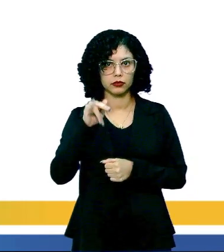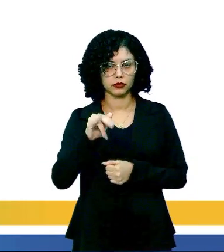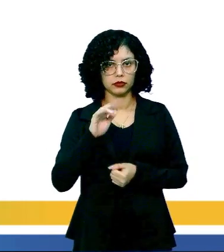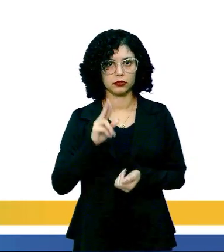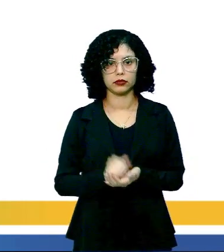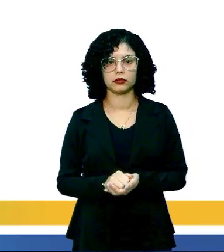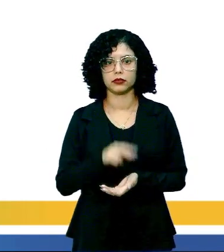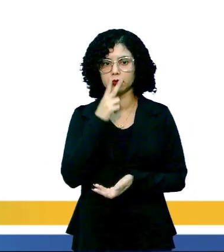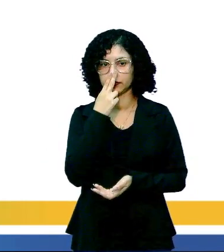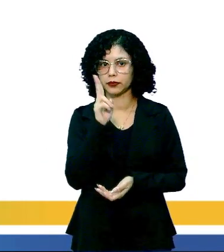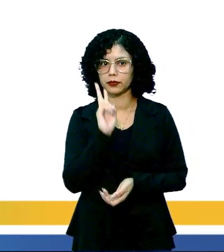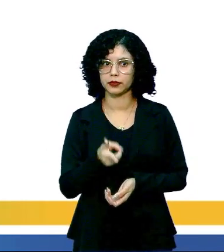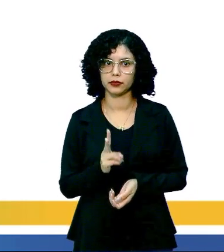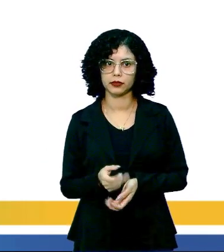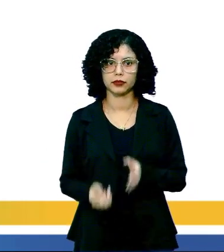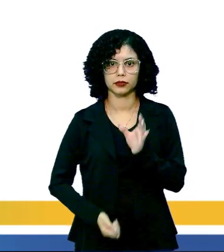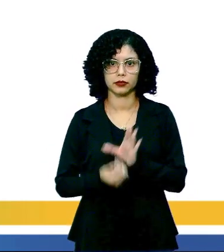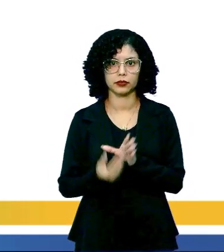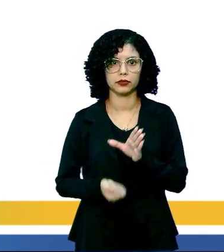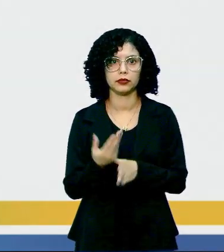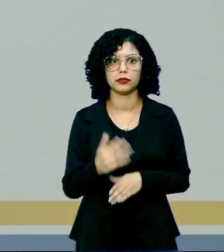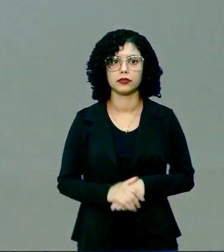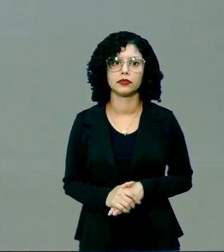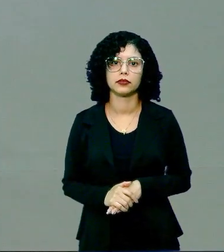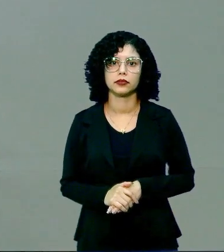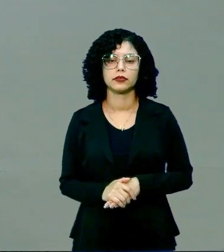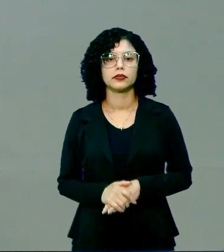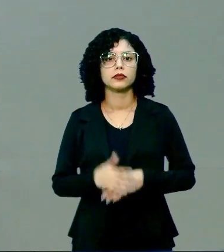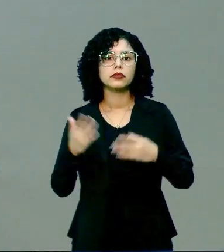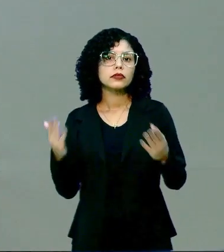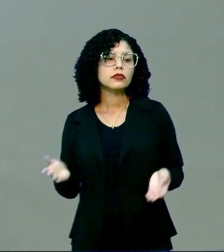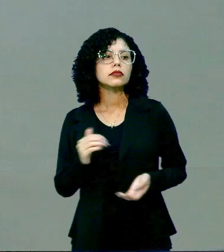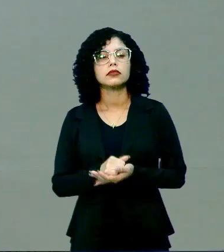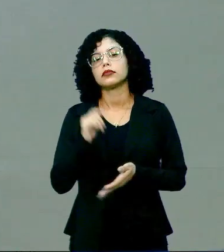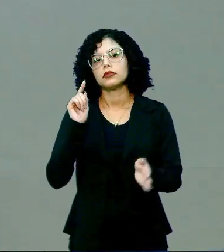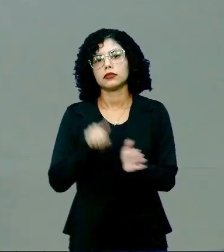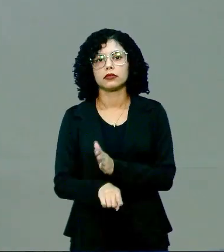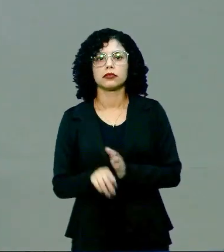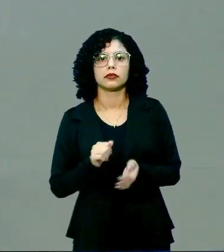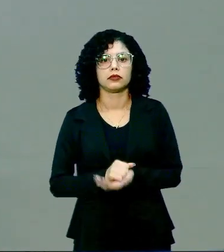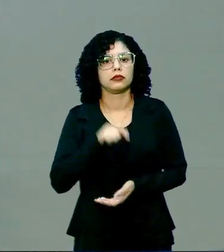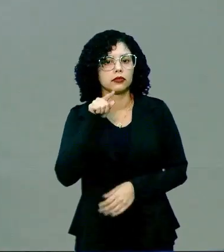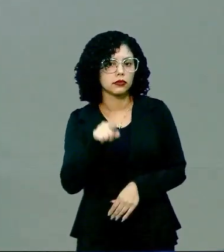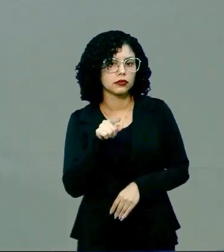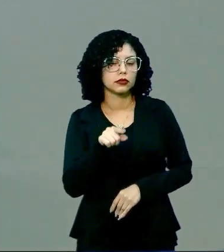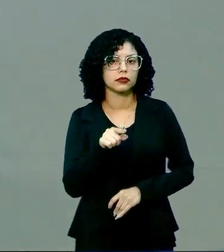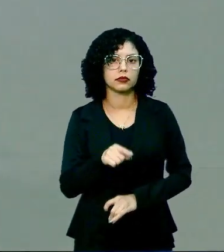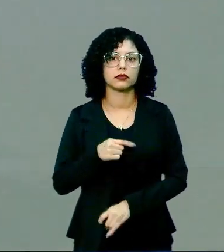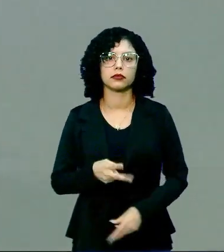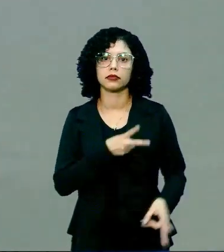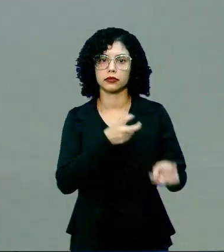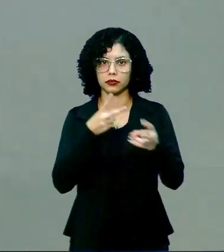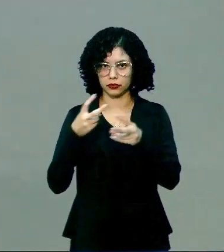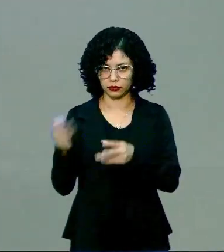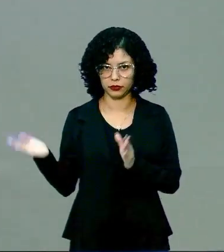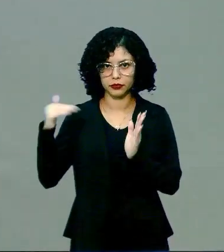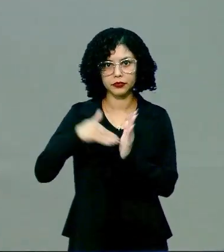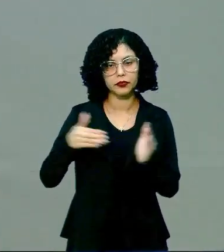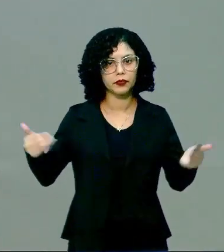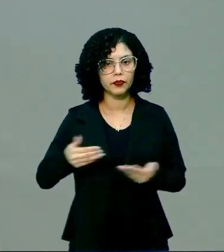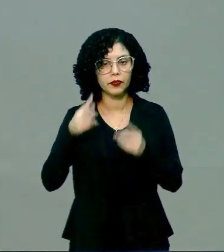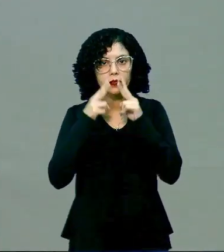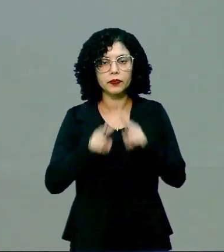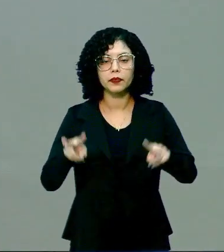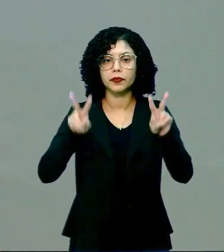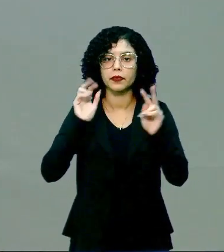tá? Aparece constantemente nessa produção. E aí eu chego à questão para vocês. Então, observa que até aqui a